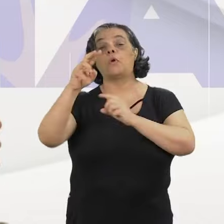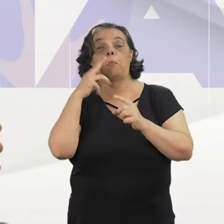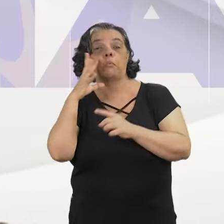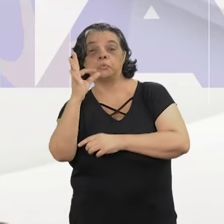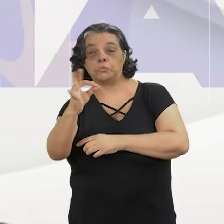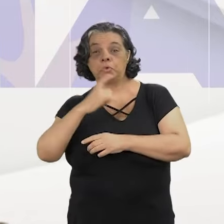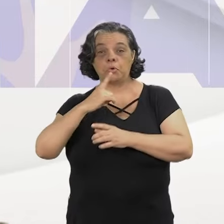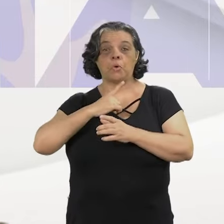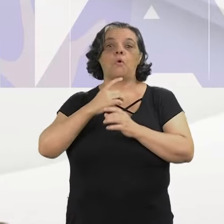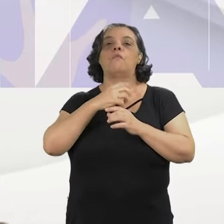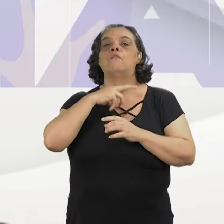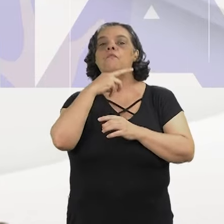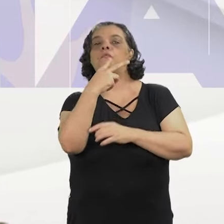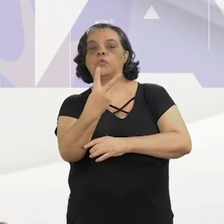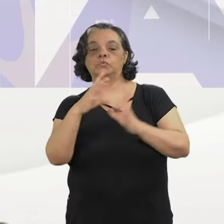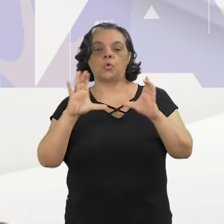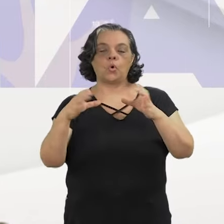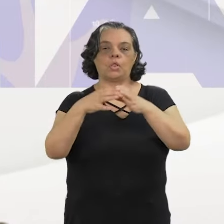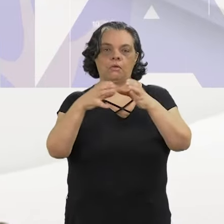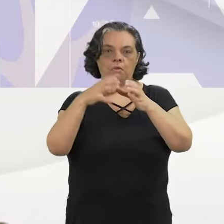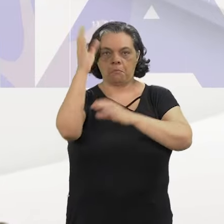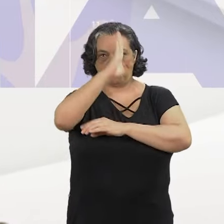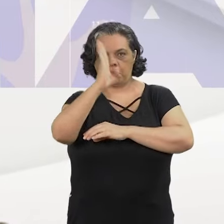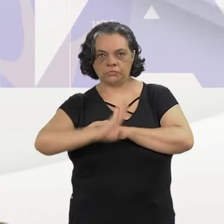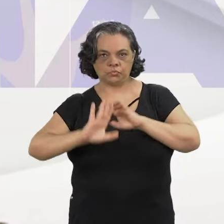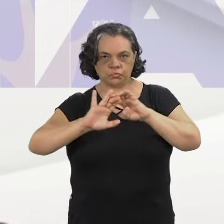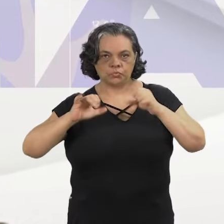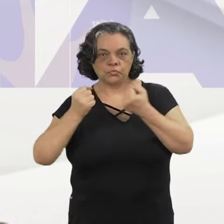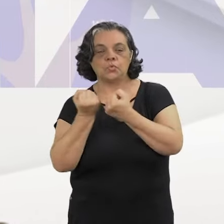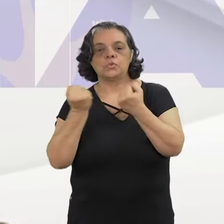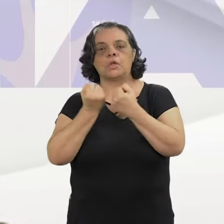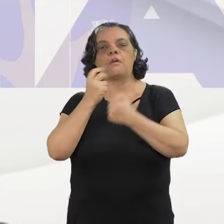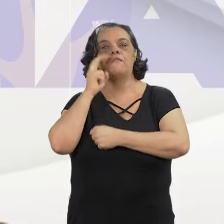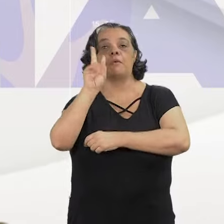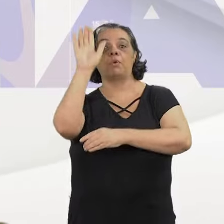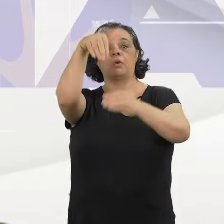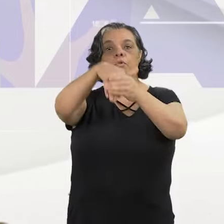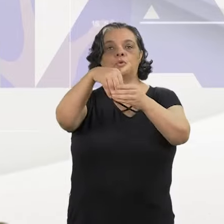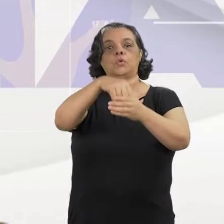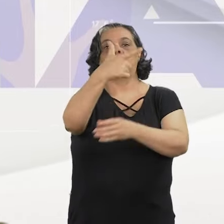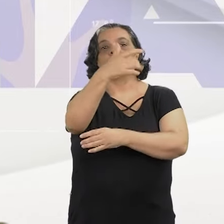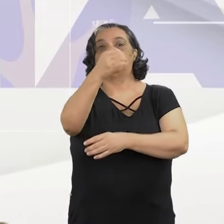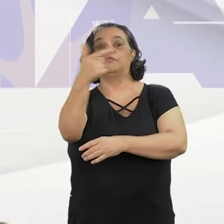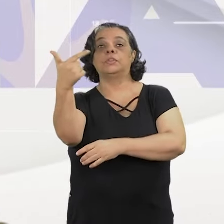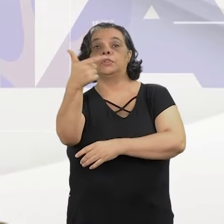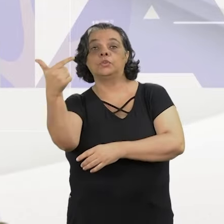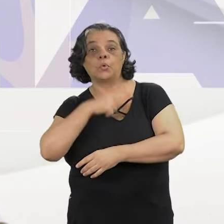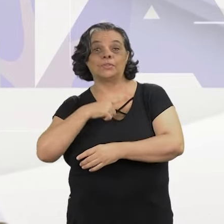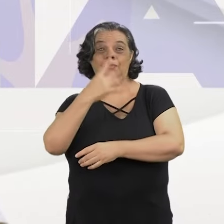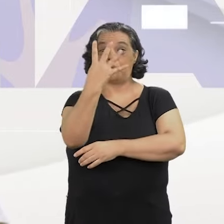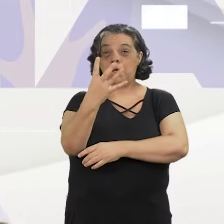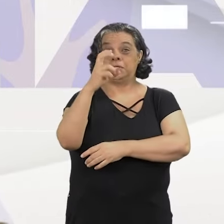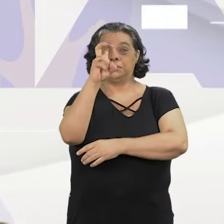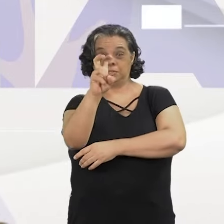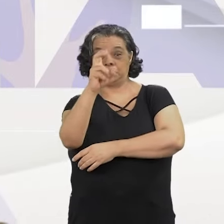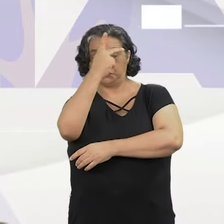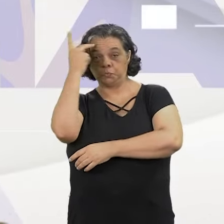o monitoramento feito pelo intervozes coletivo Brasil de Comunicação Social vemos que as eleições de 2022 tiveram